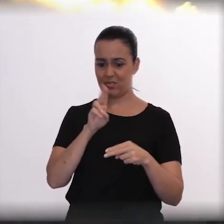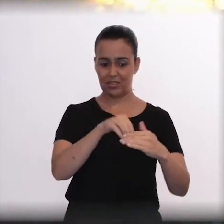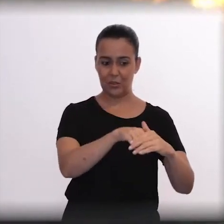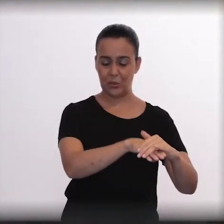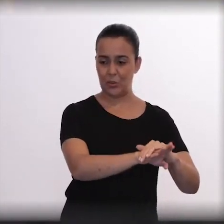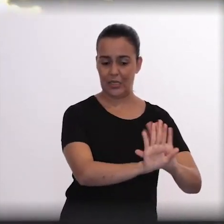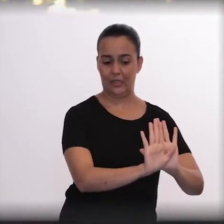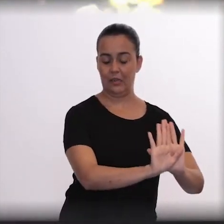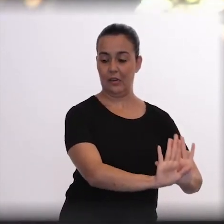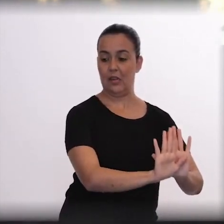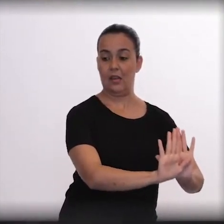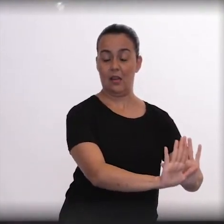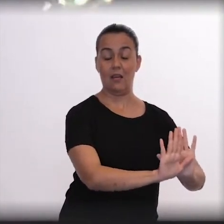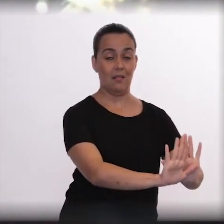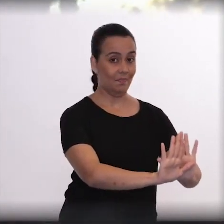Mas que